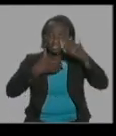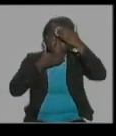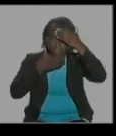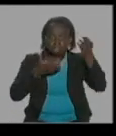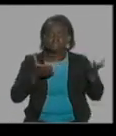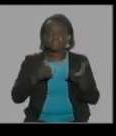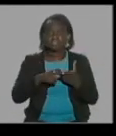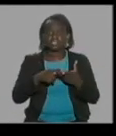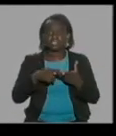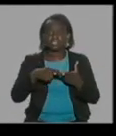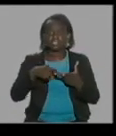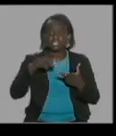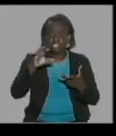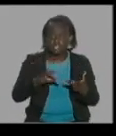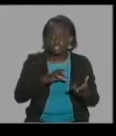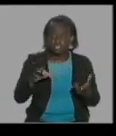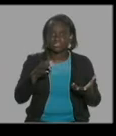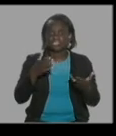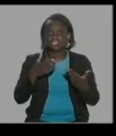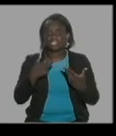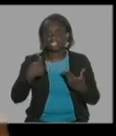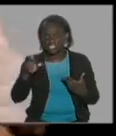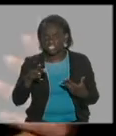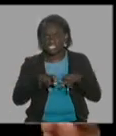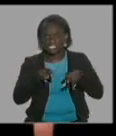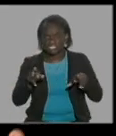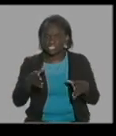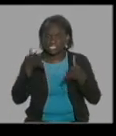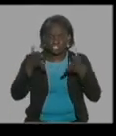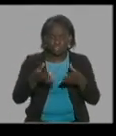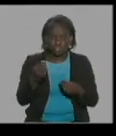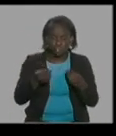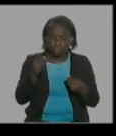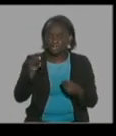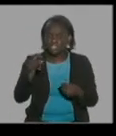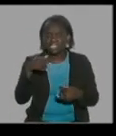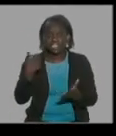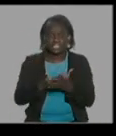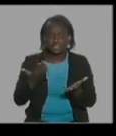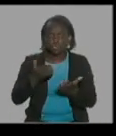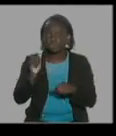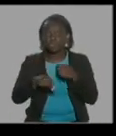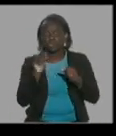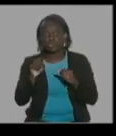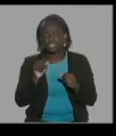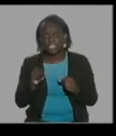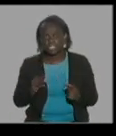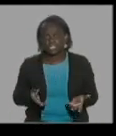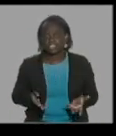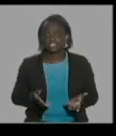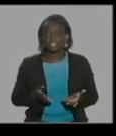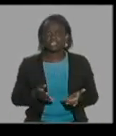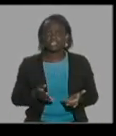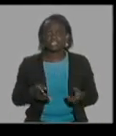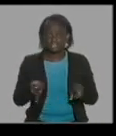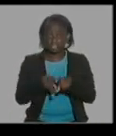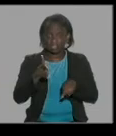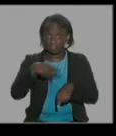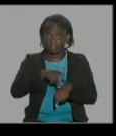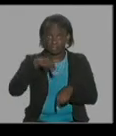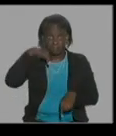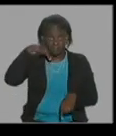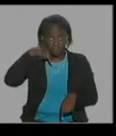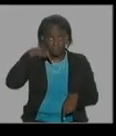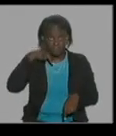e o cristianismo chegaram lá e quais são os efeitos disso até hoje.